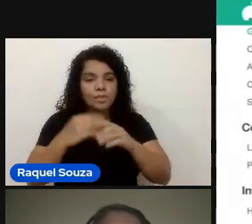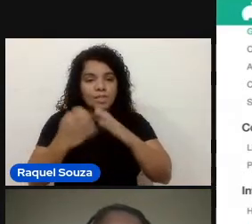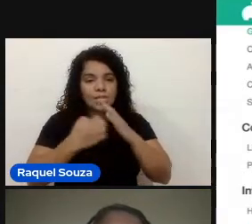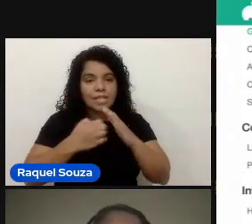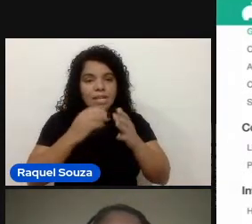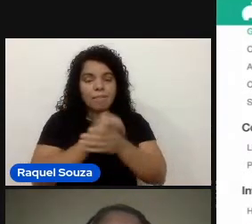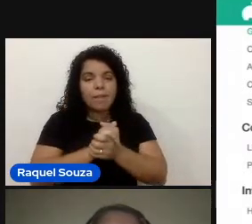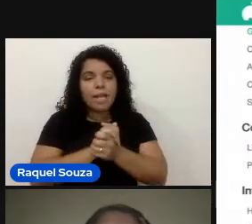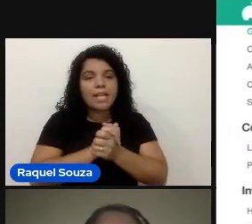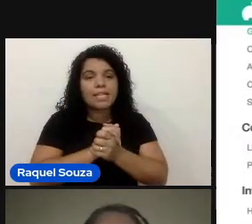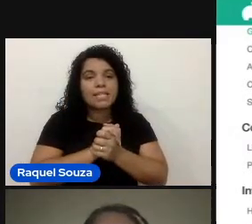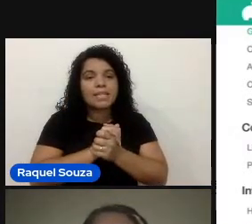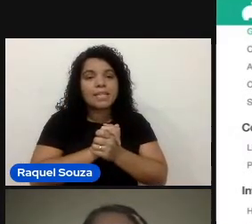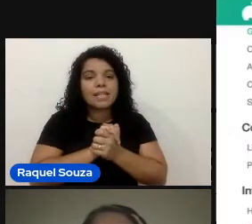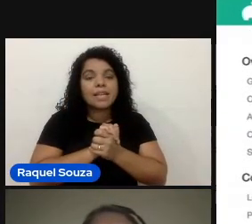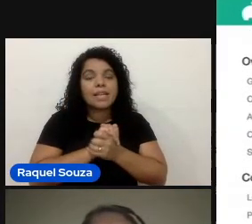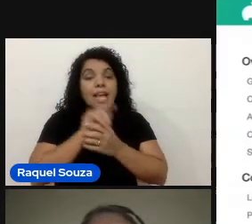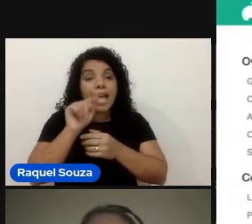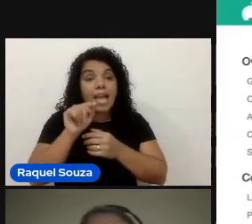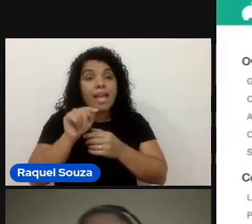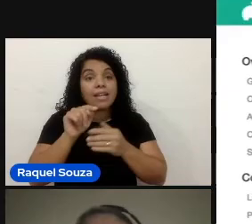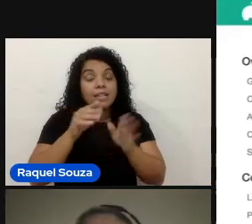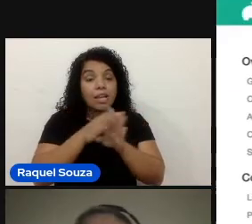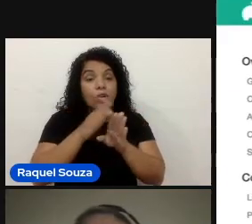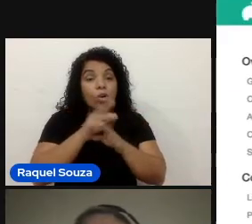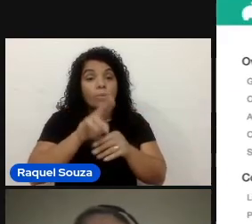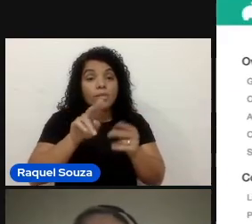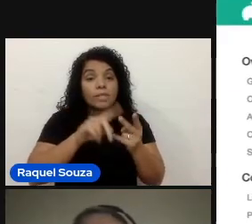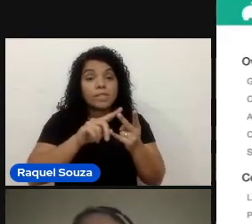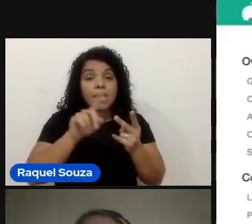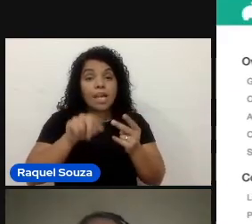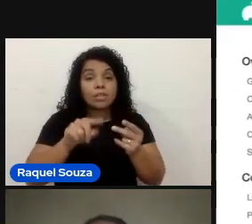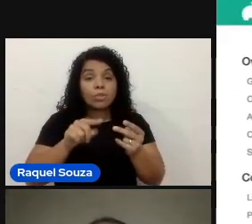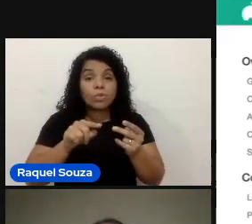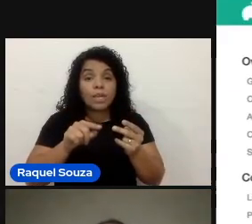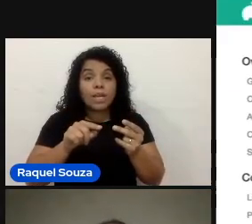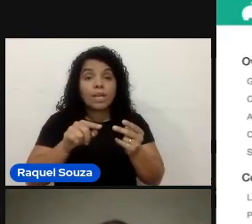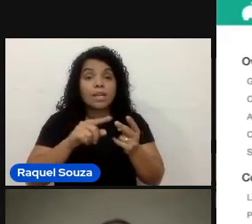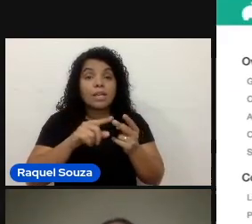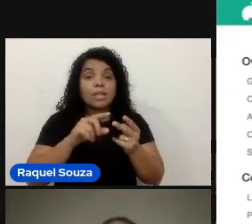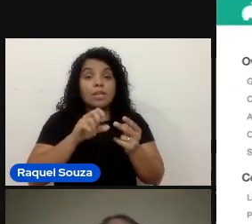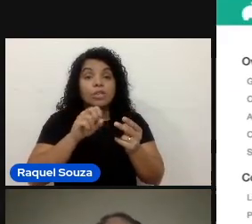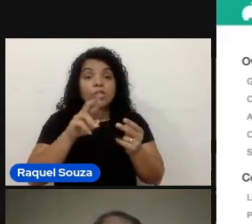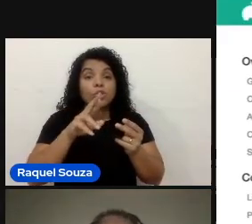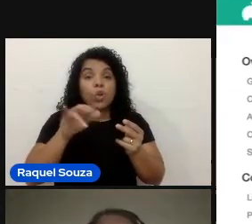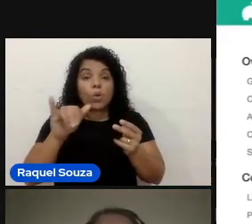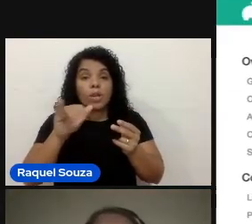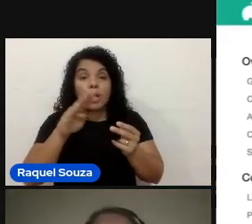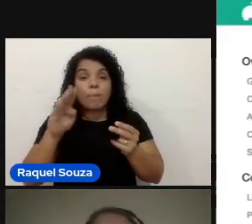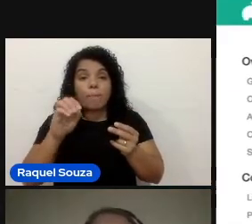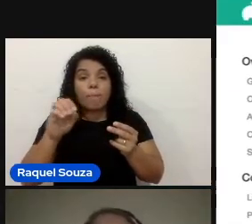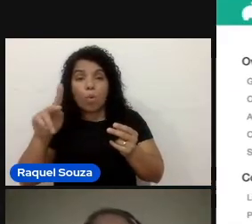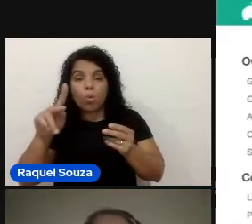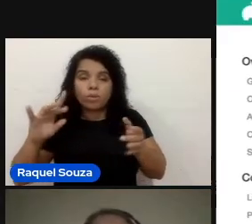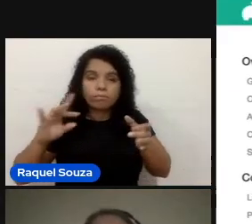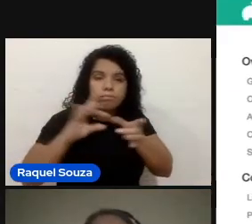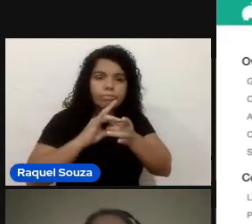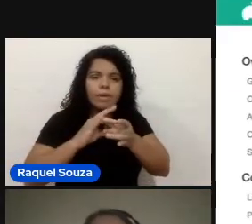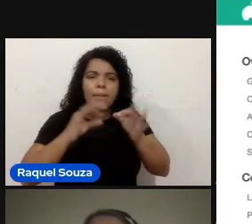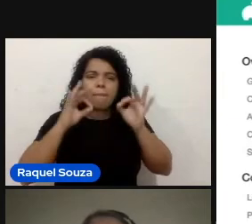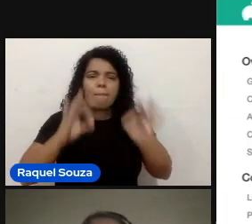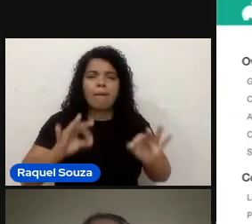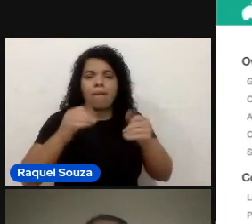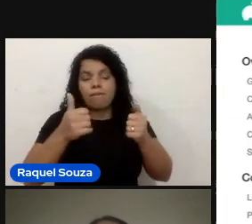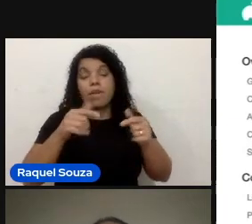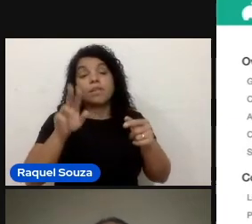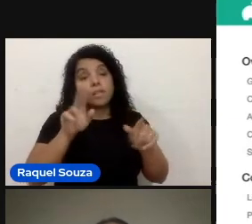averiguar, é recomendado usar com Storybook. A integração é perfeita. Ele também funciona com Cypress ou com